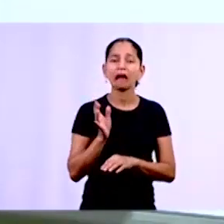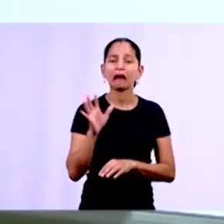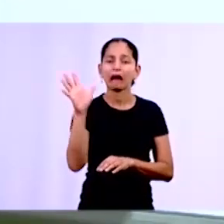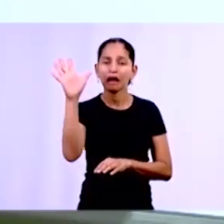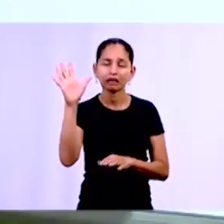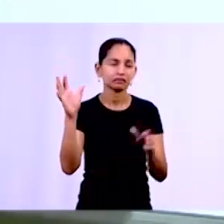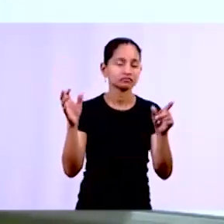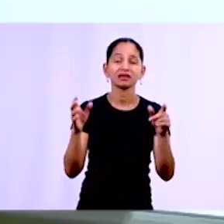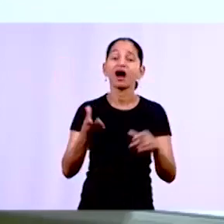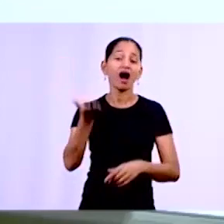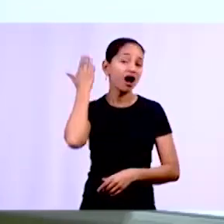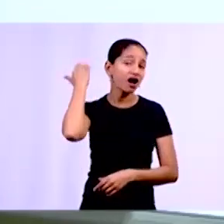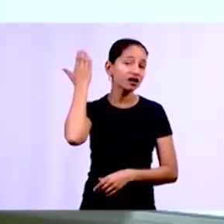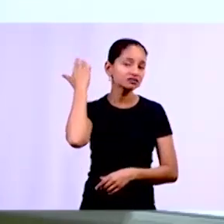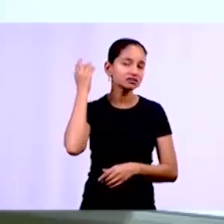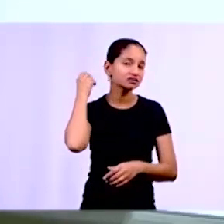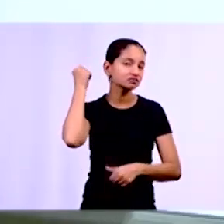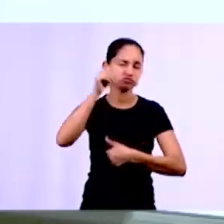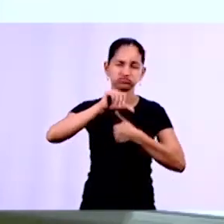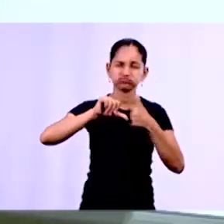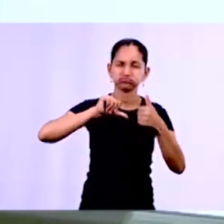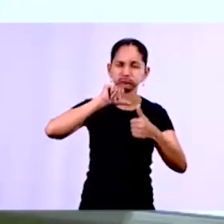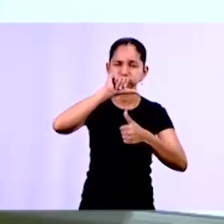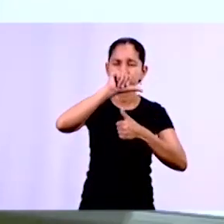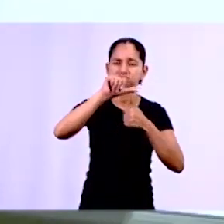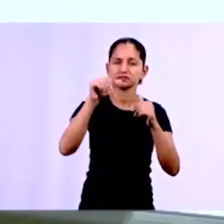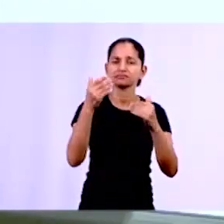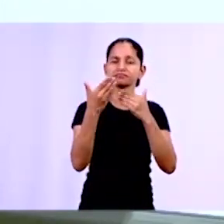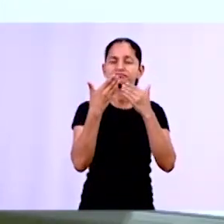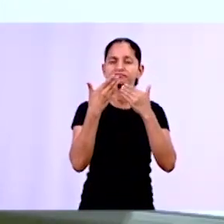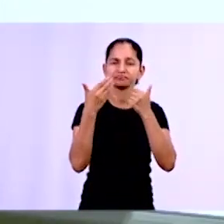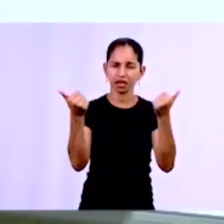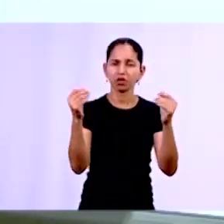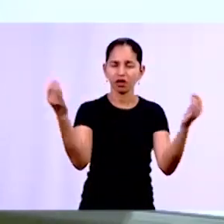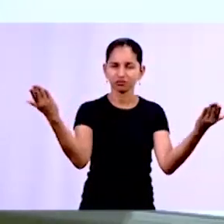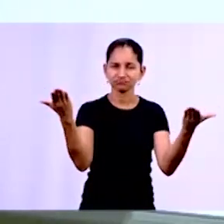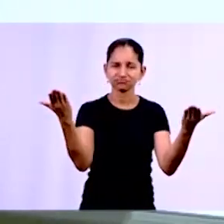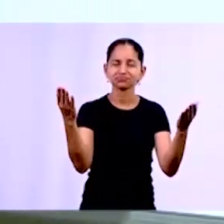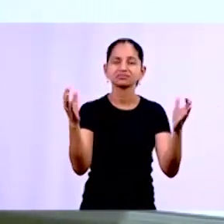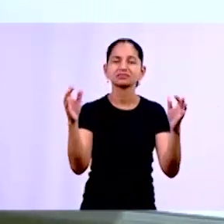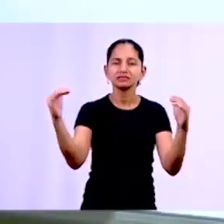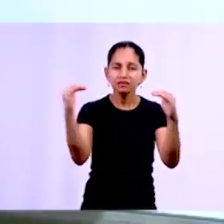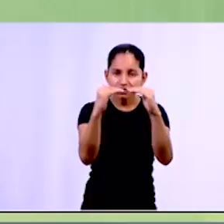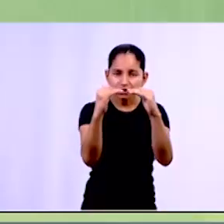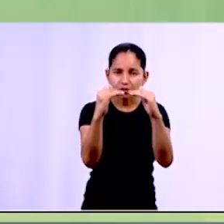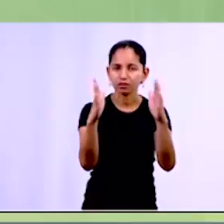Antigamente a Sony era mais cara, mas só que a Sony deu uma reformulada e ela tem computadores baratos também.